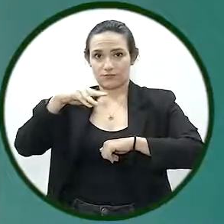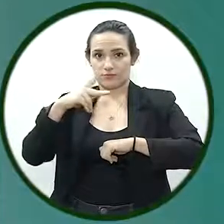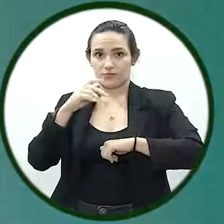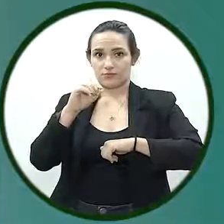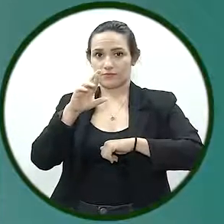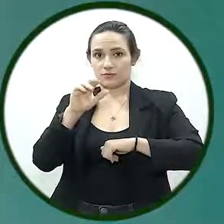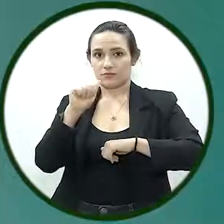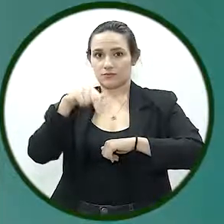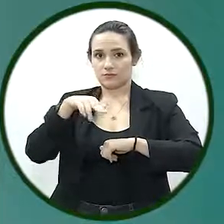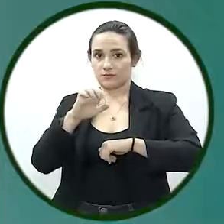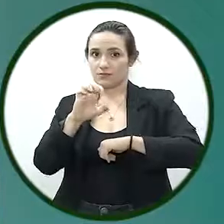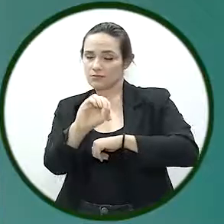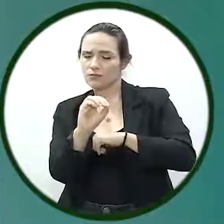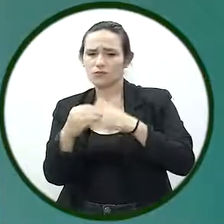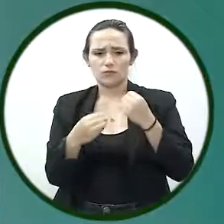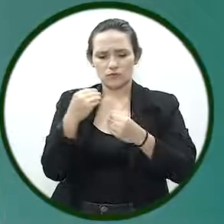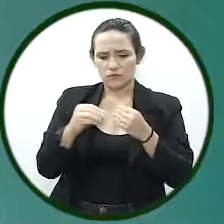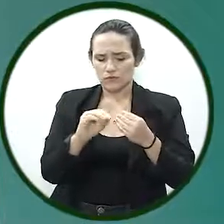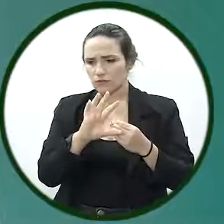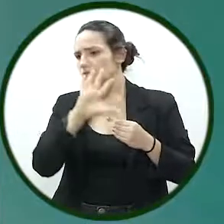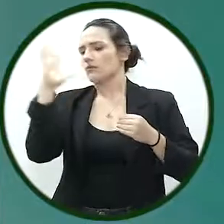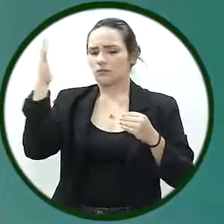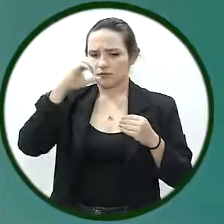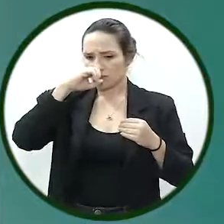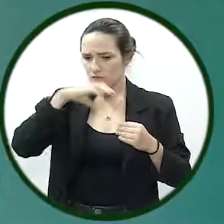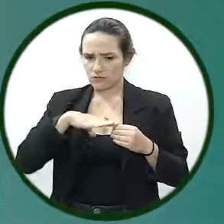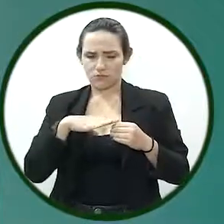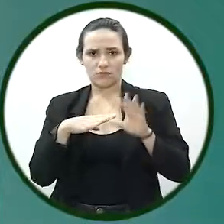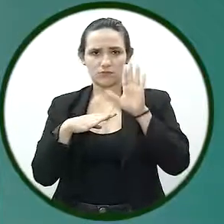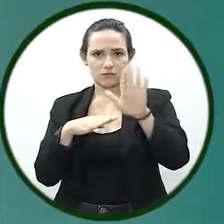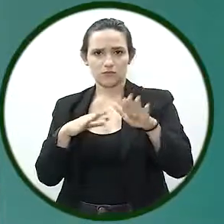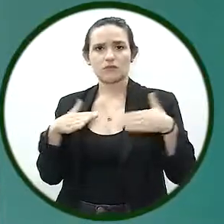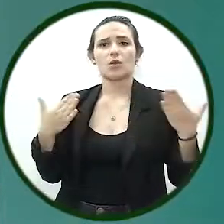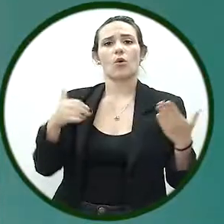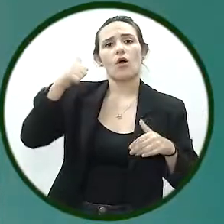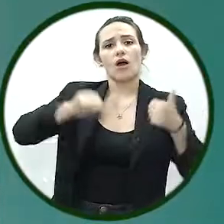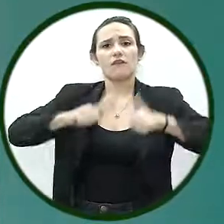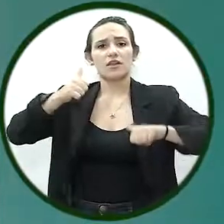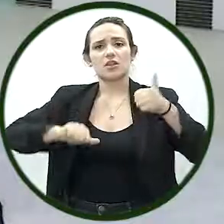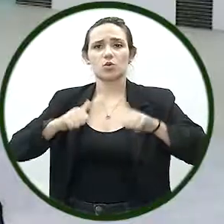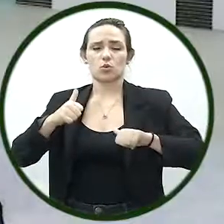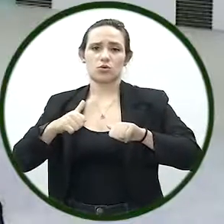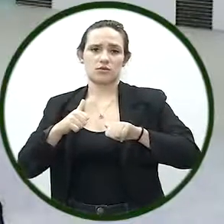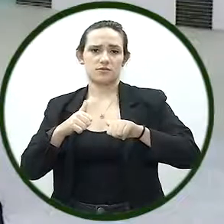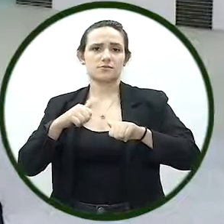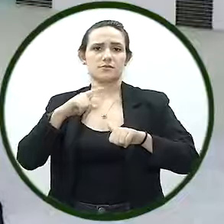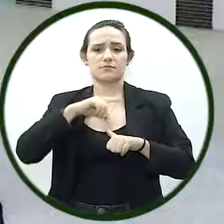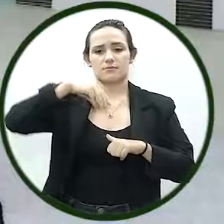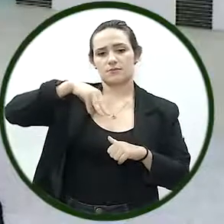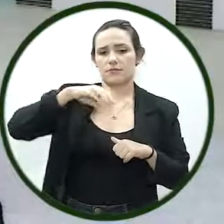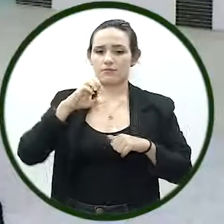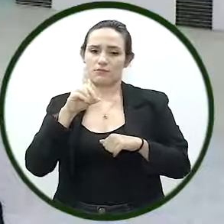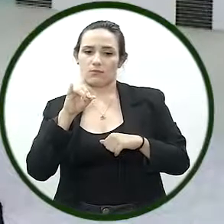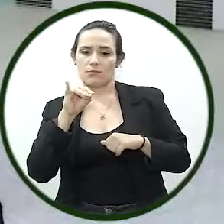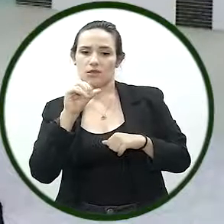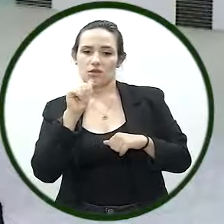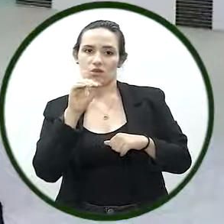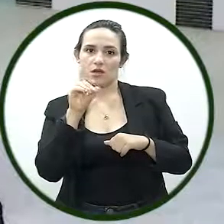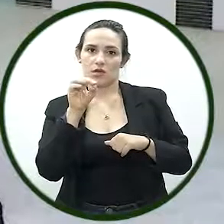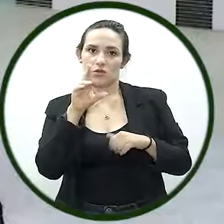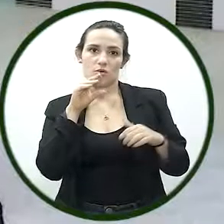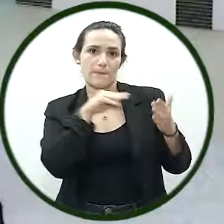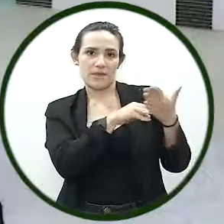de internalização e quais os mediadores que atuam em cada tempo histórico. Entendi. É uma evolução cronológica